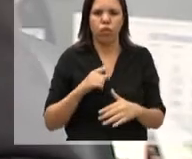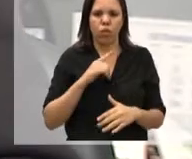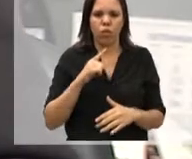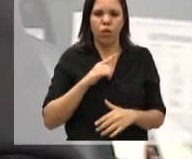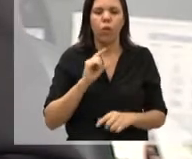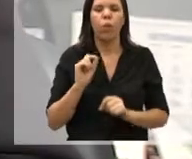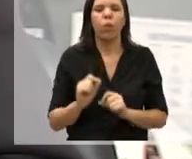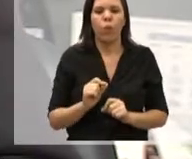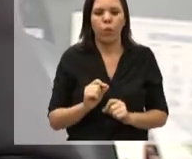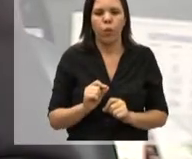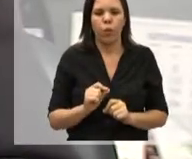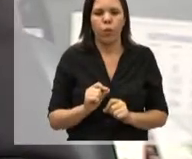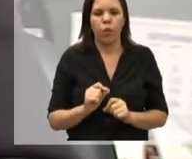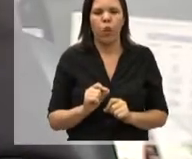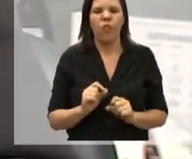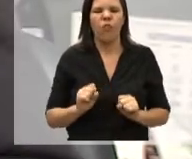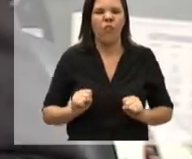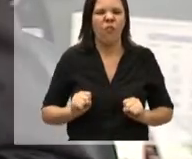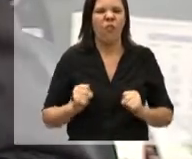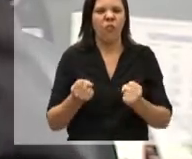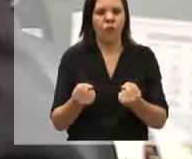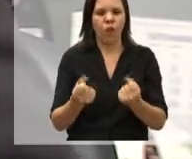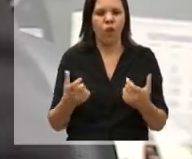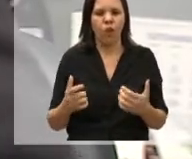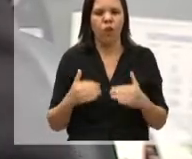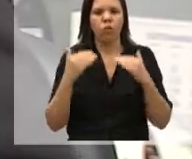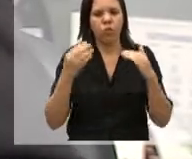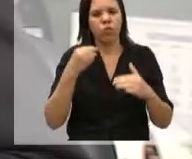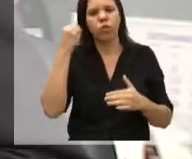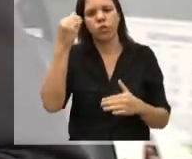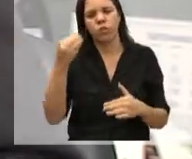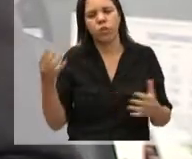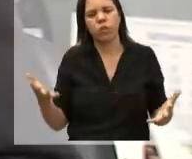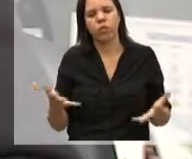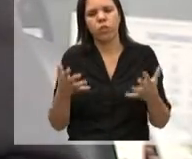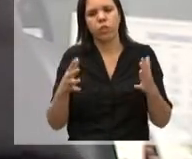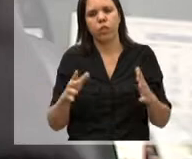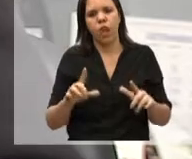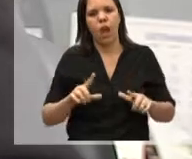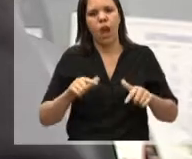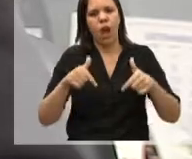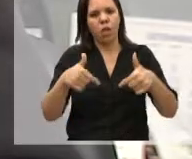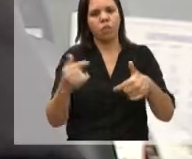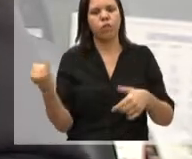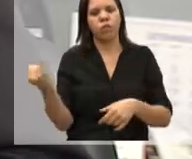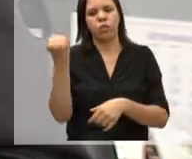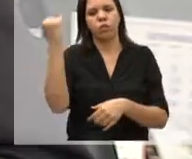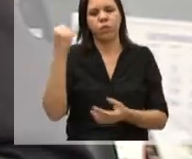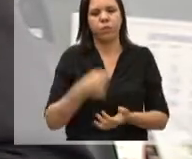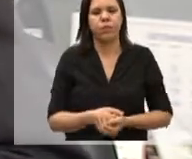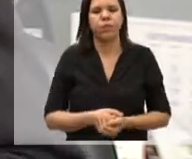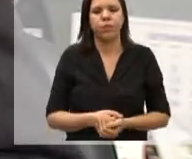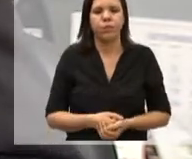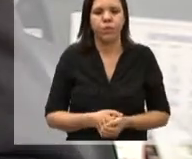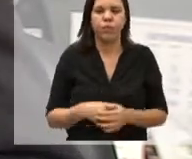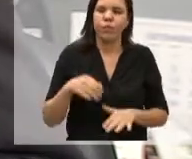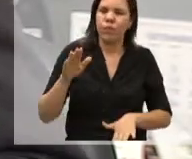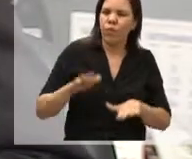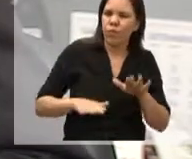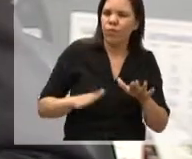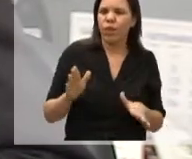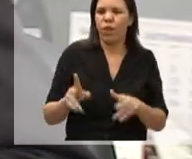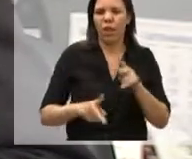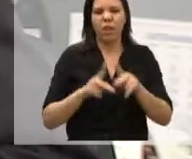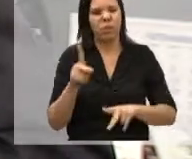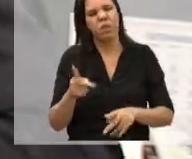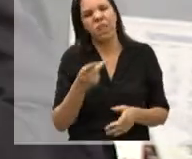gente chama de musculatura, ou seja, ele vai se impondo através de ações importantes. Muitas vezes as